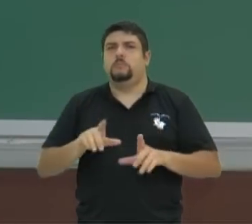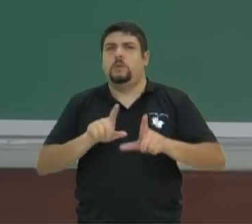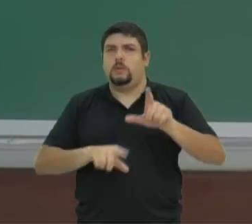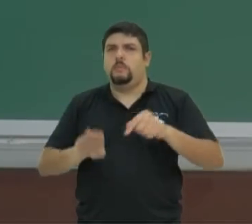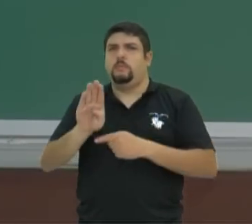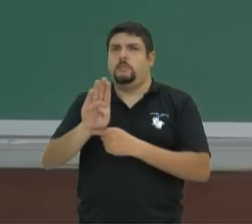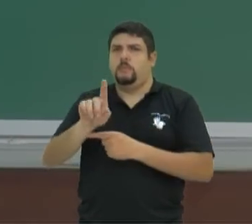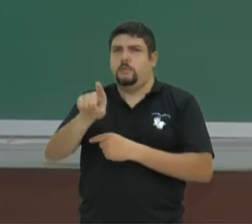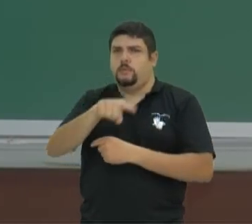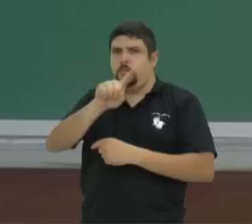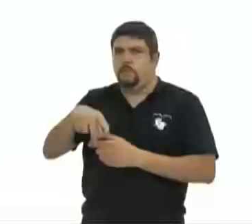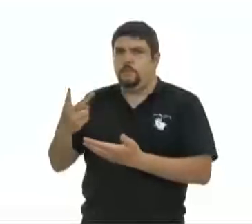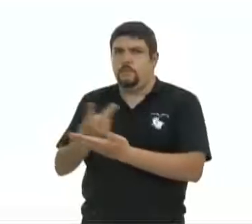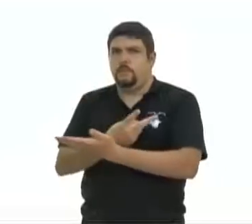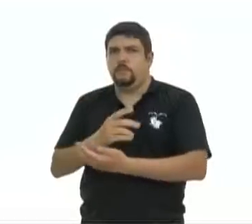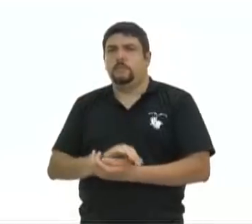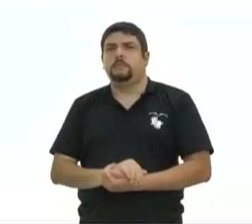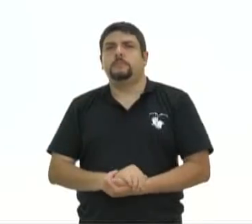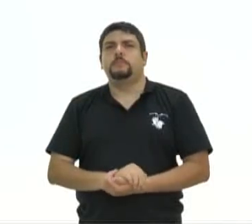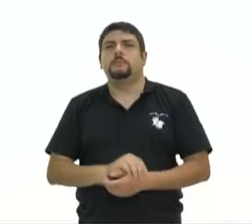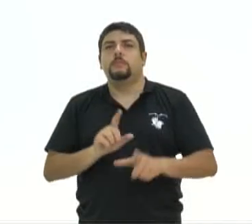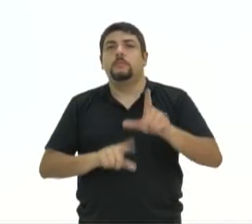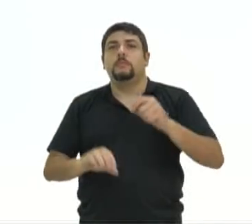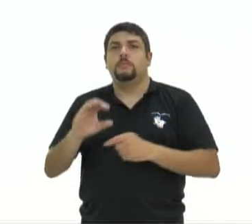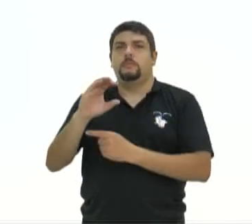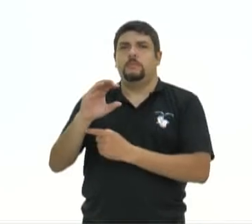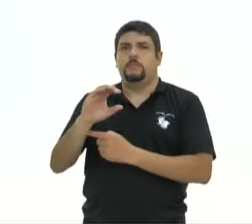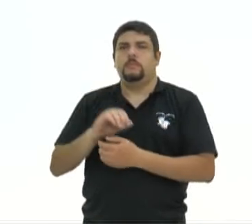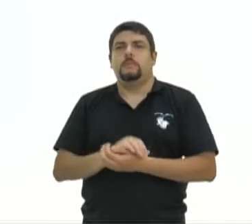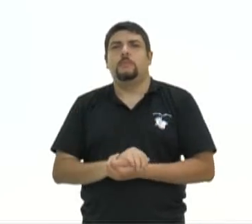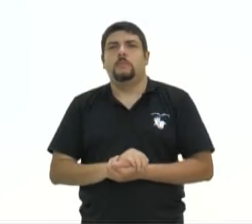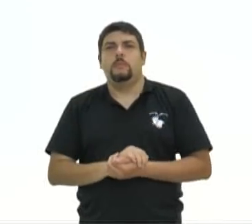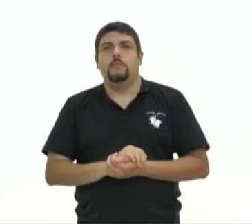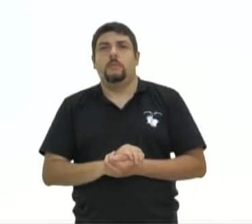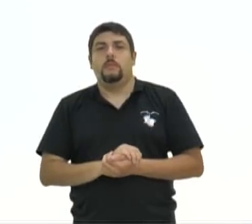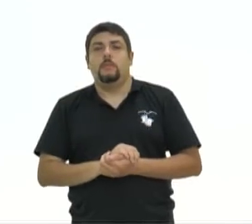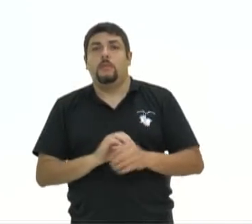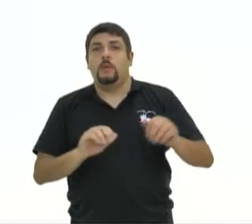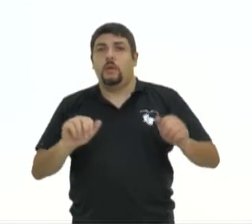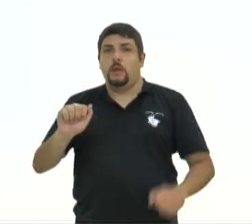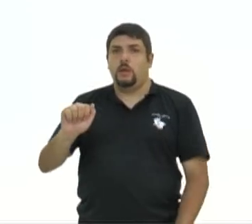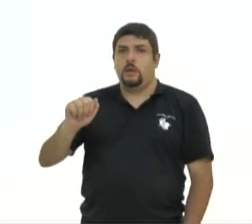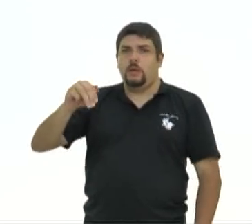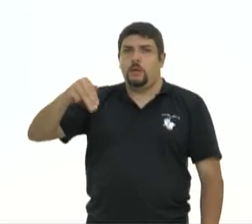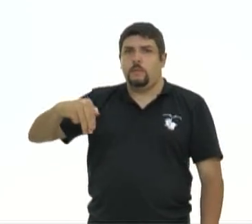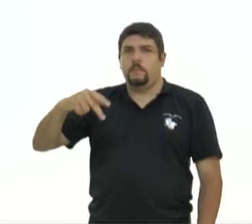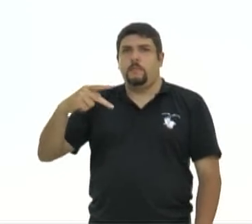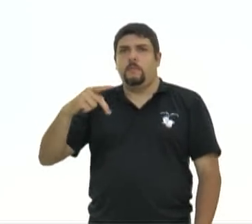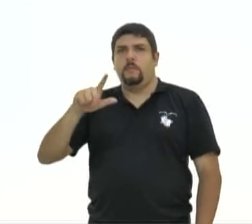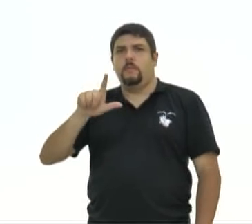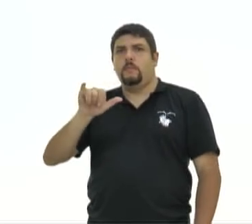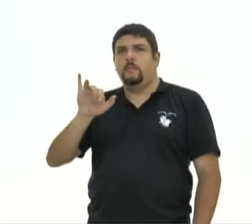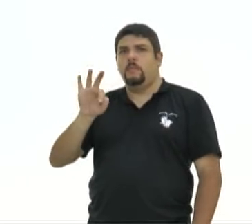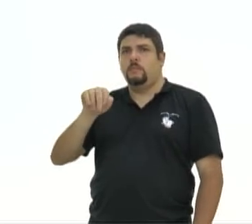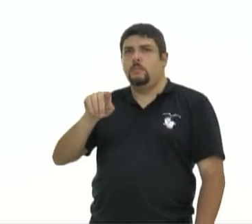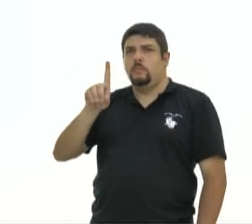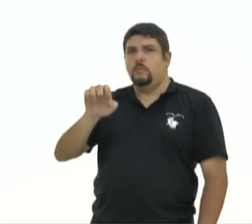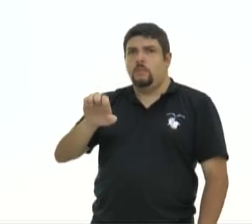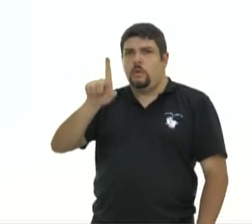serve. Letra C. A amplitude é uma medida de dispersão. Letra C, tá ok. Isso nós já